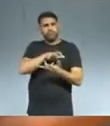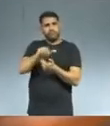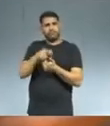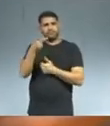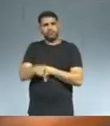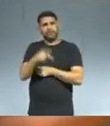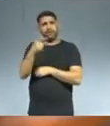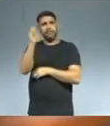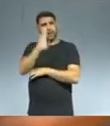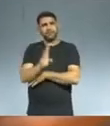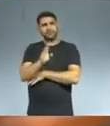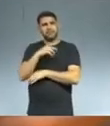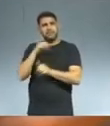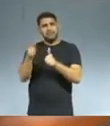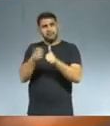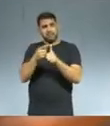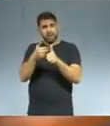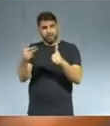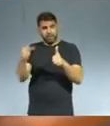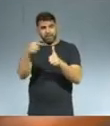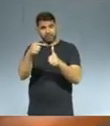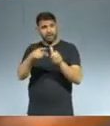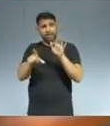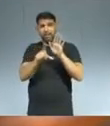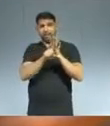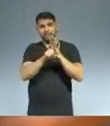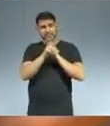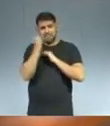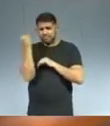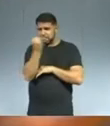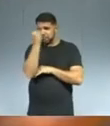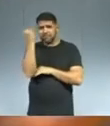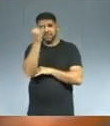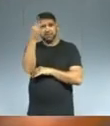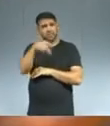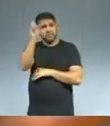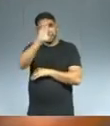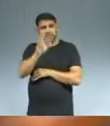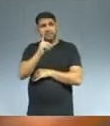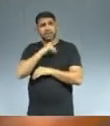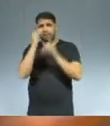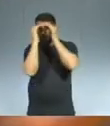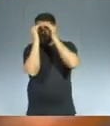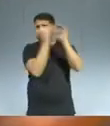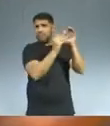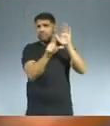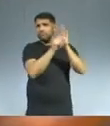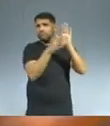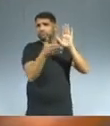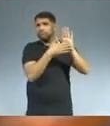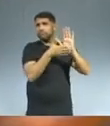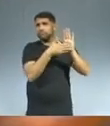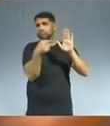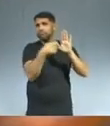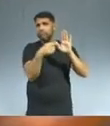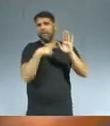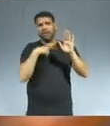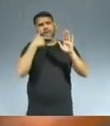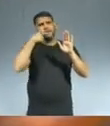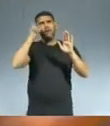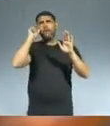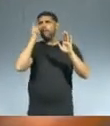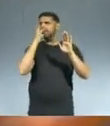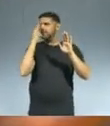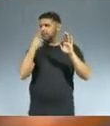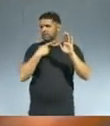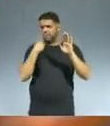mundo a Então a primeira o primeiro Grande passo que o Brasil tem que dar é o cumprimento da lei na eu